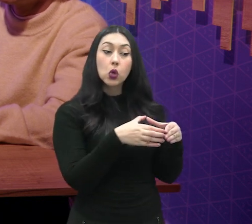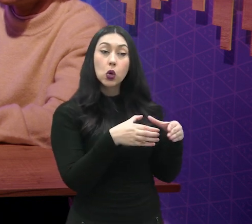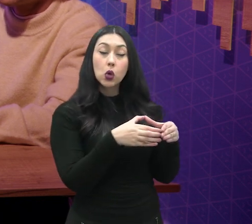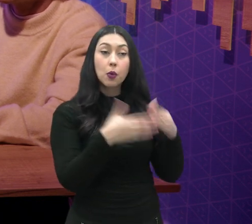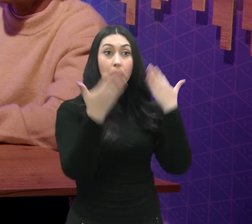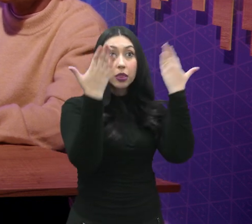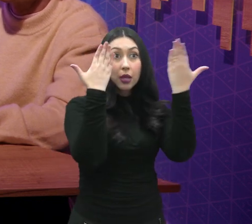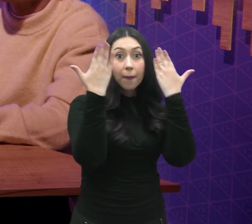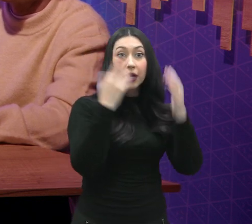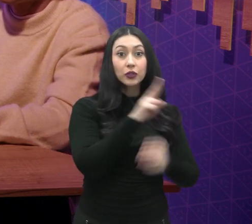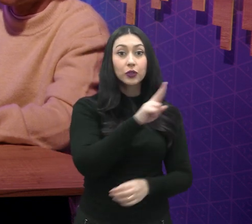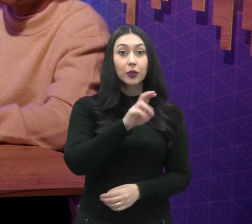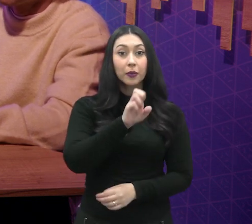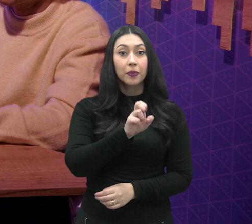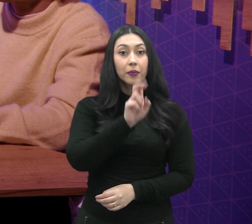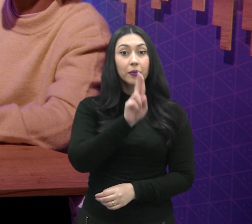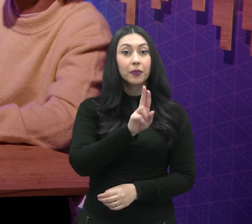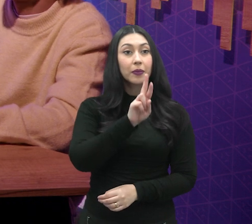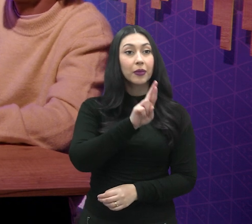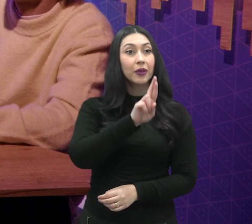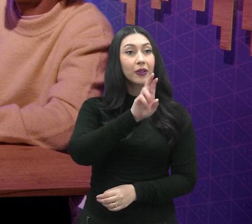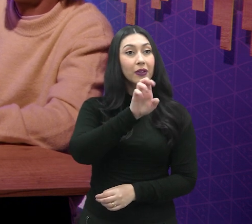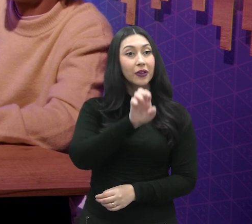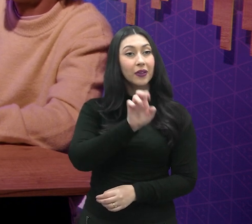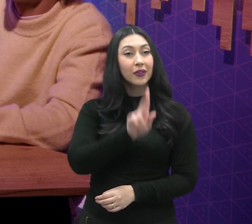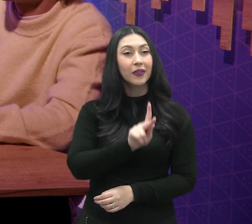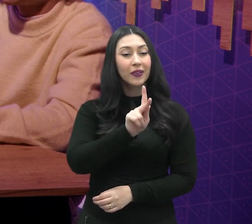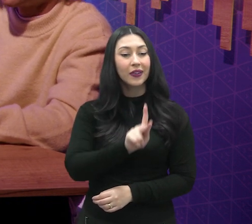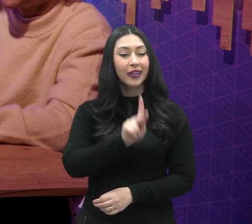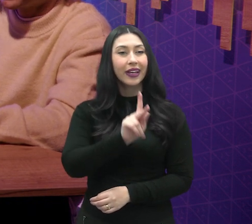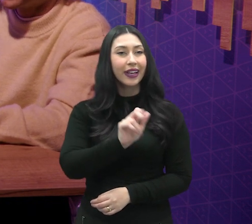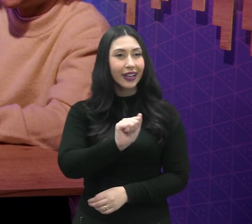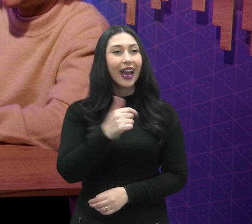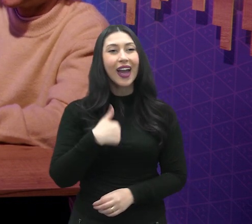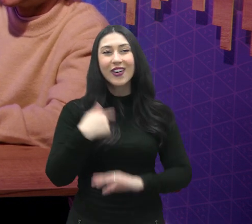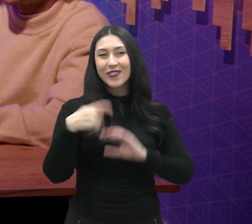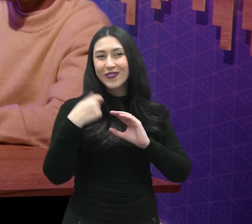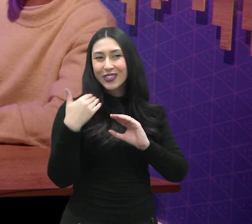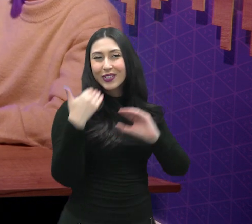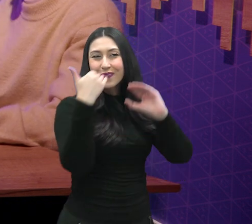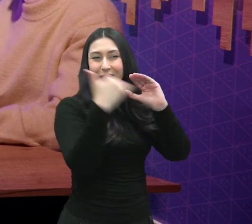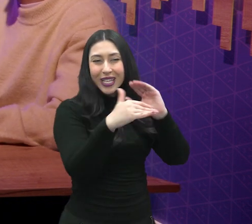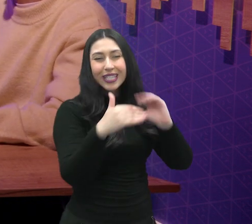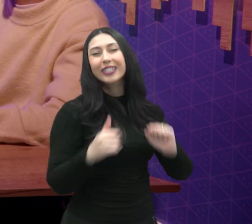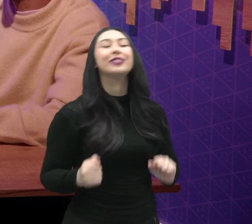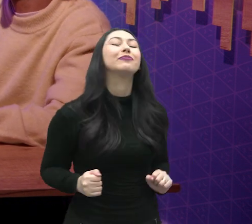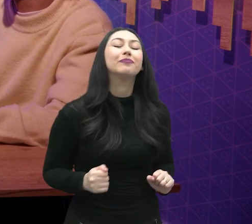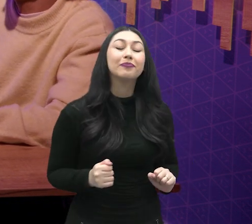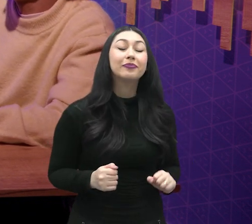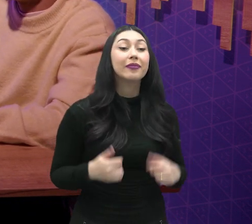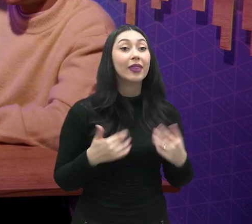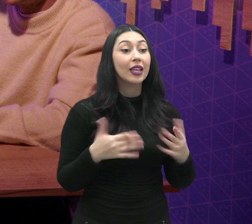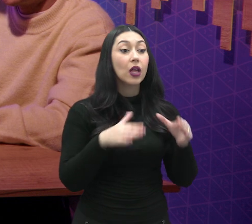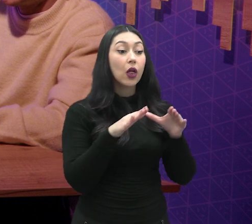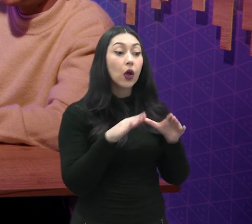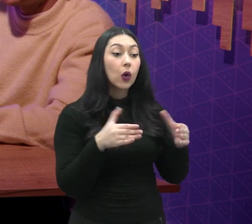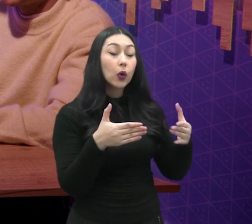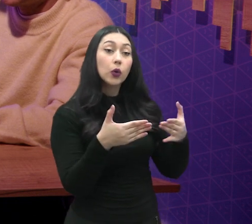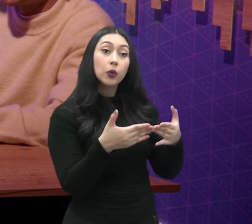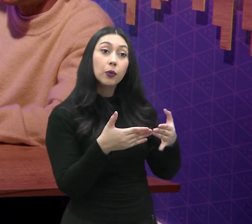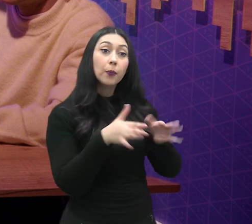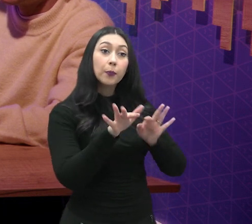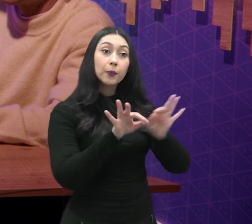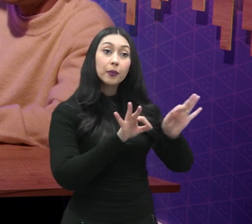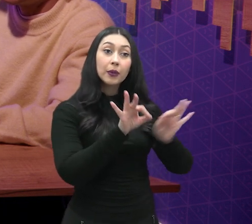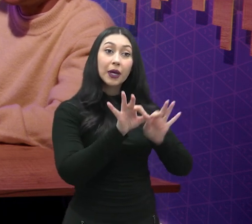de psicologia chamada Eureka. Eu até mandei um videozinho pra você, né? Tem uma rede de psicologia